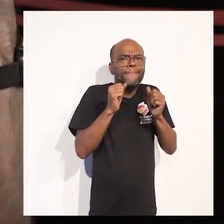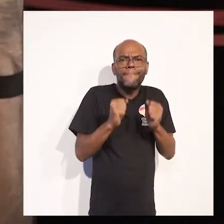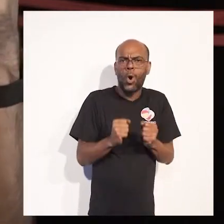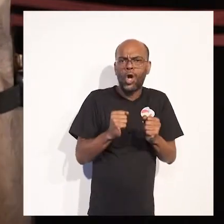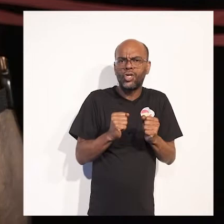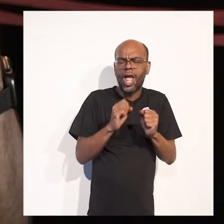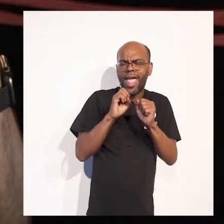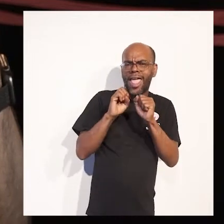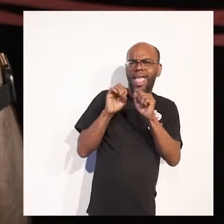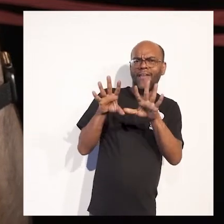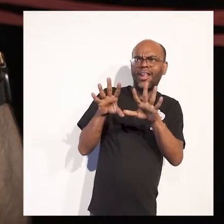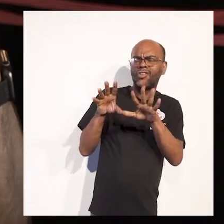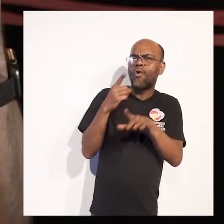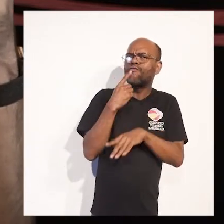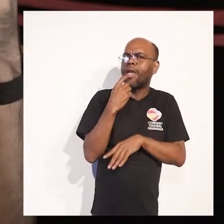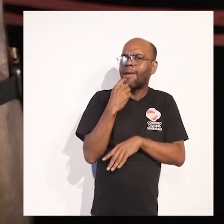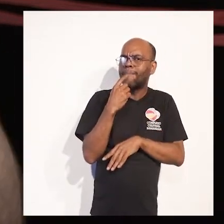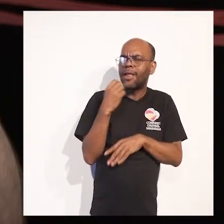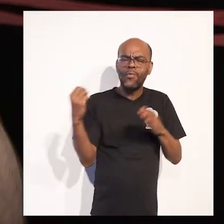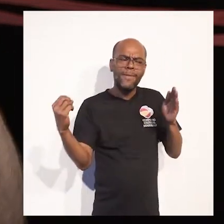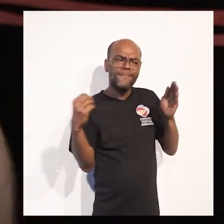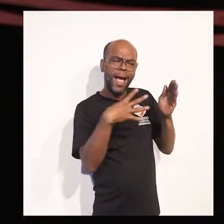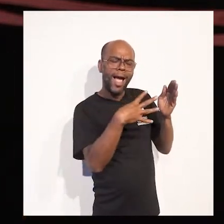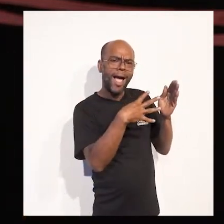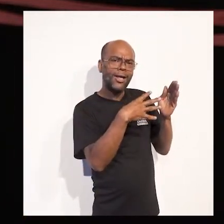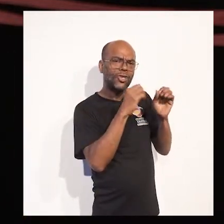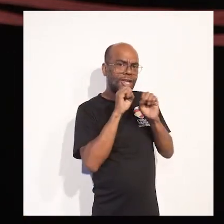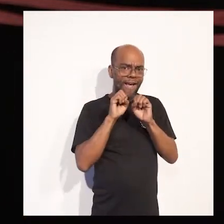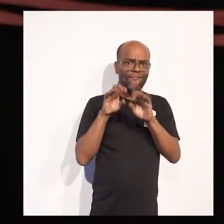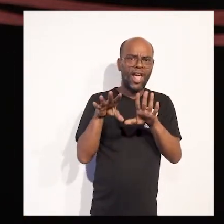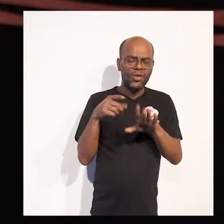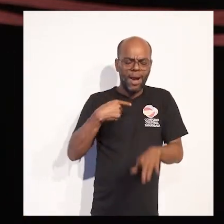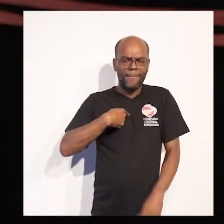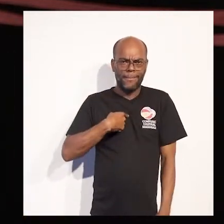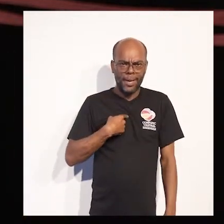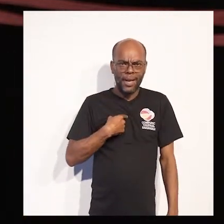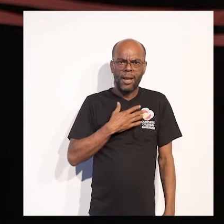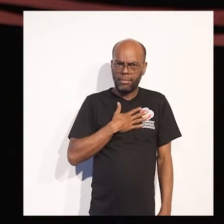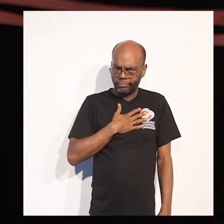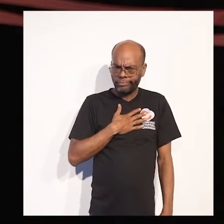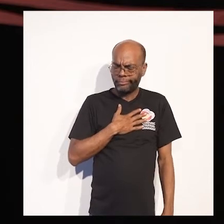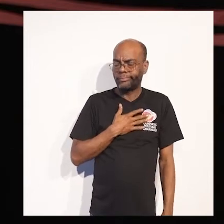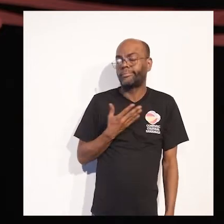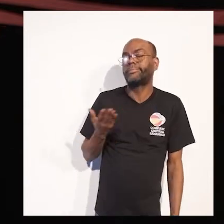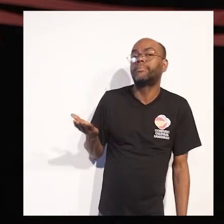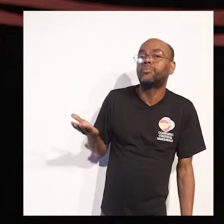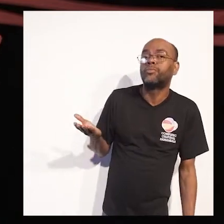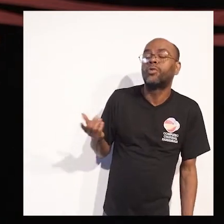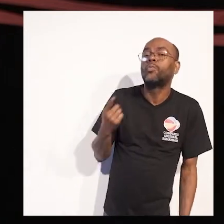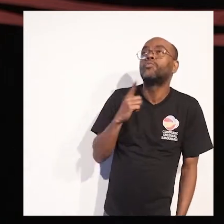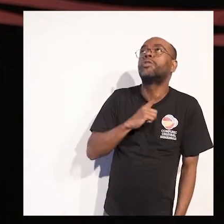refletir a luz vermelha que vem, que bate nela e reflete para mim, se eu não tenho